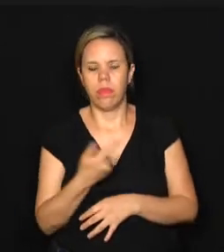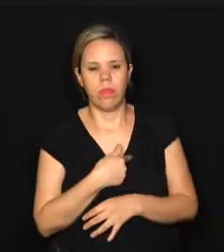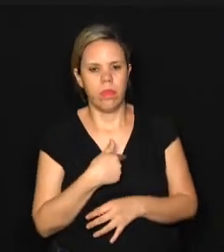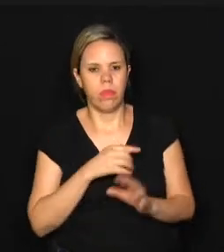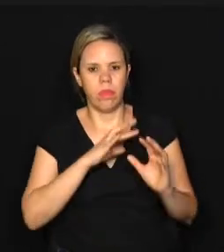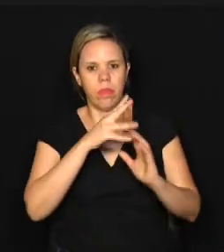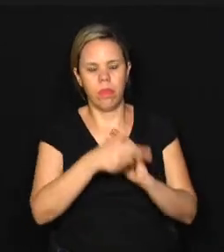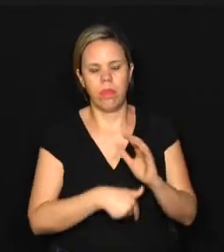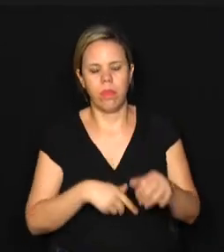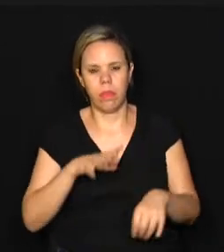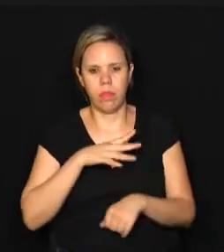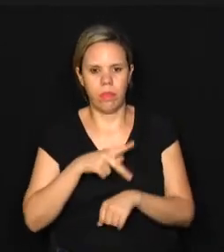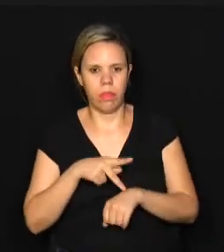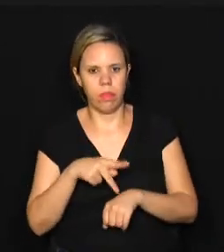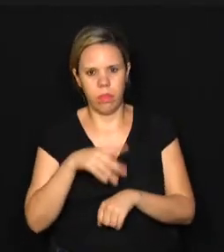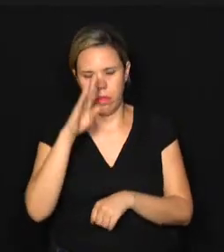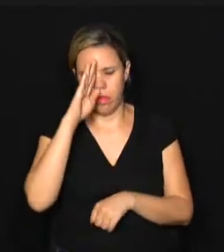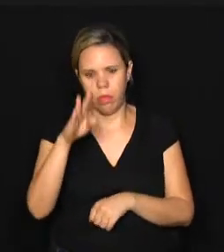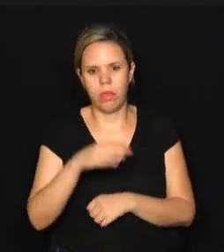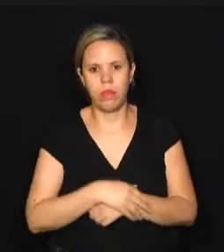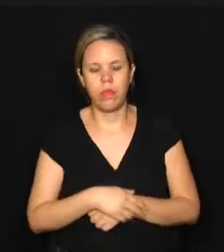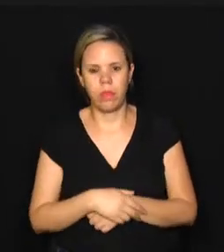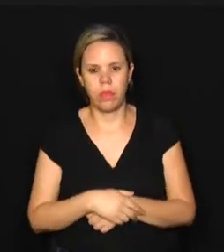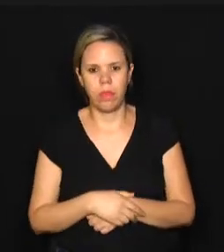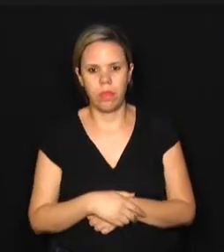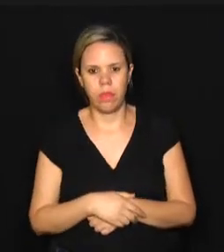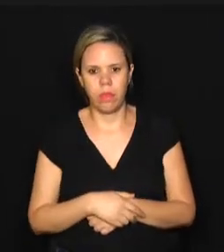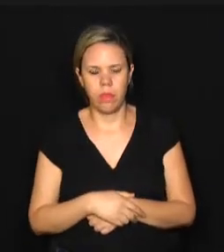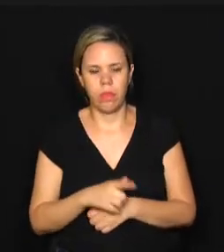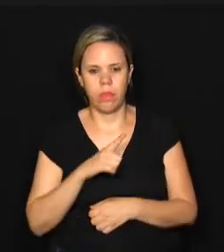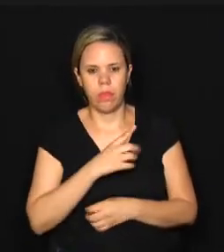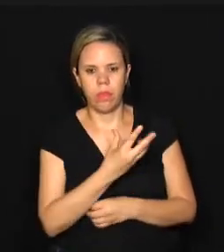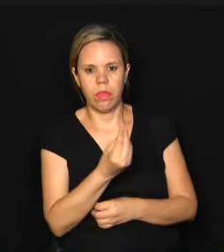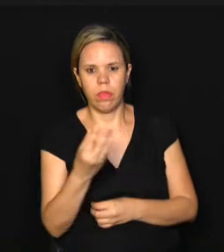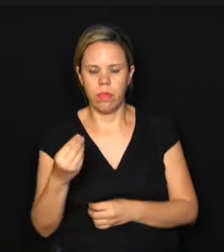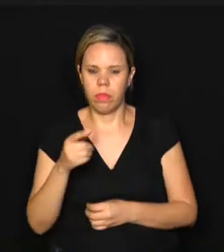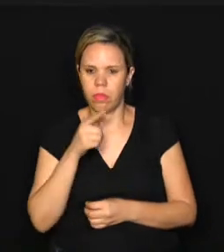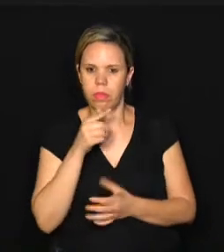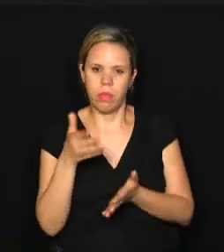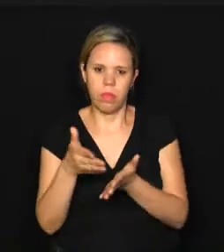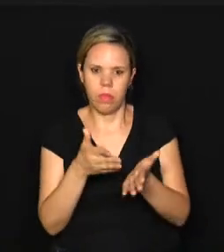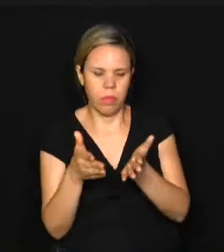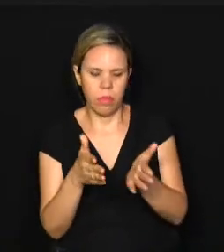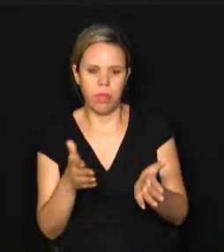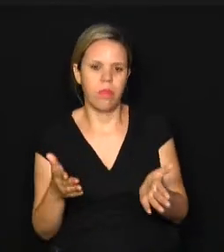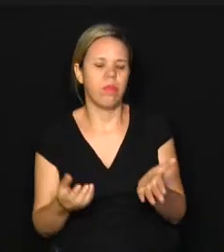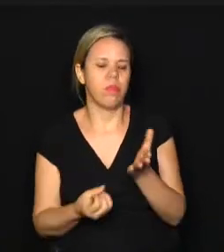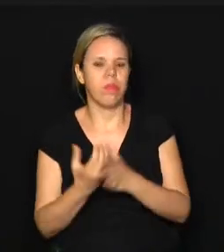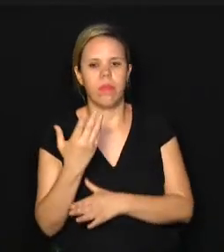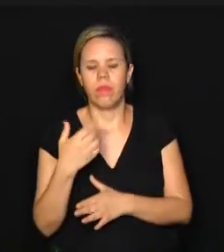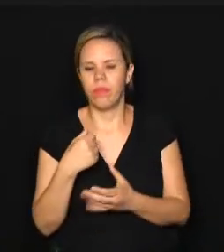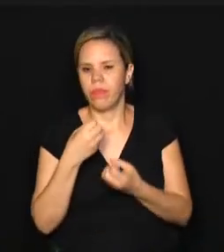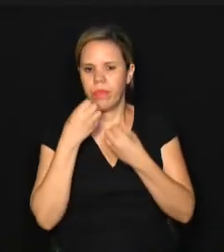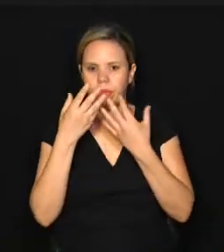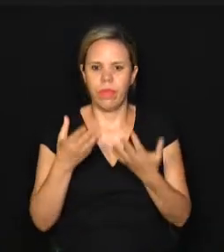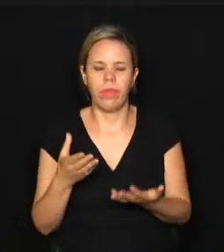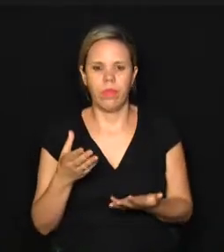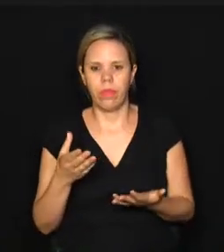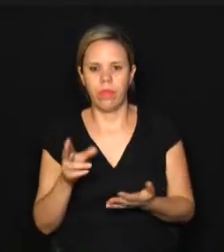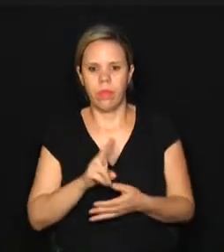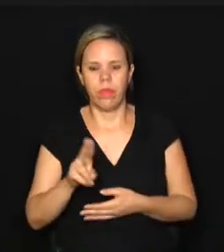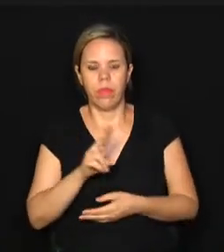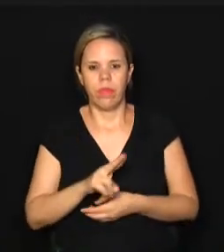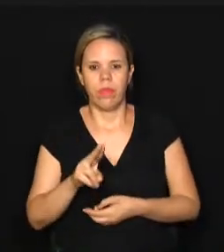aqui em Pedreira principalmente, né, e ali tem muita nascente, que eu acho que foi o que o César comentou, né, que eles usam